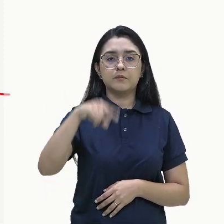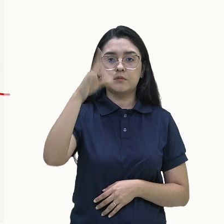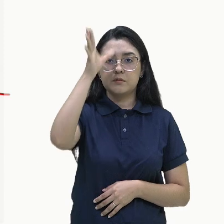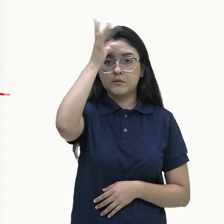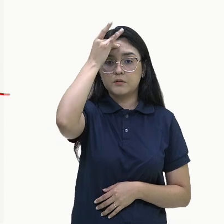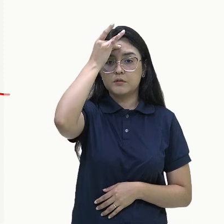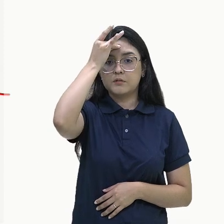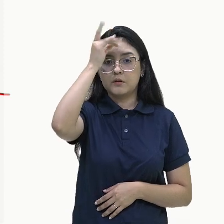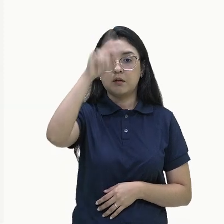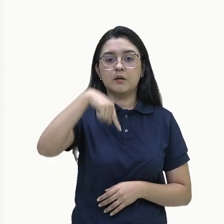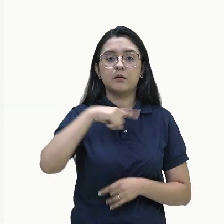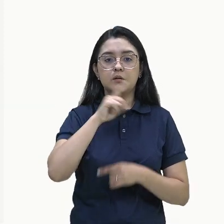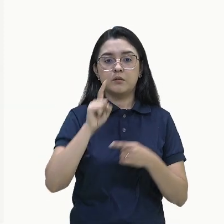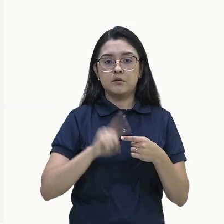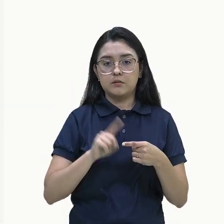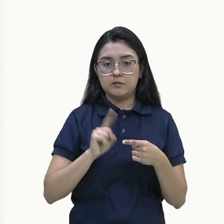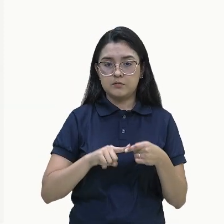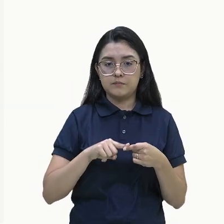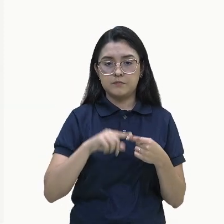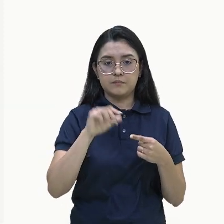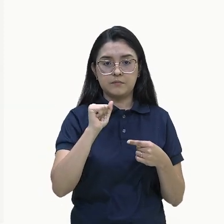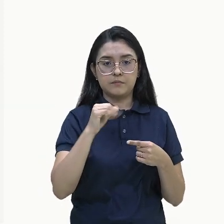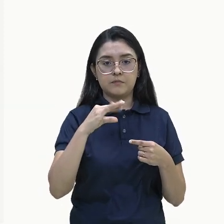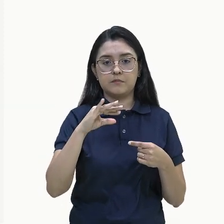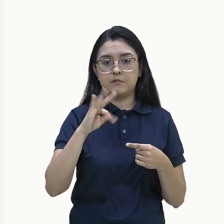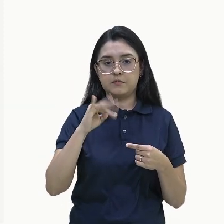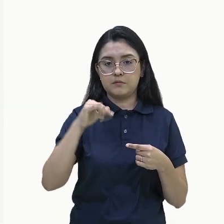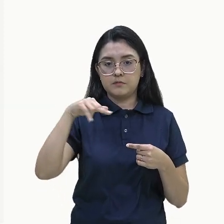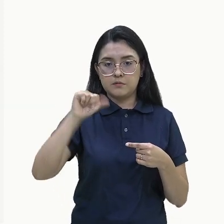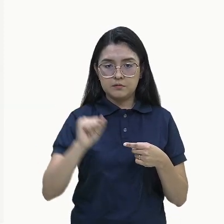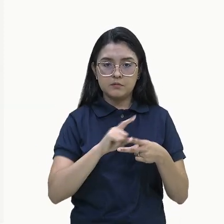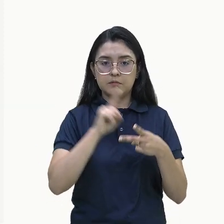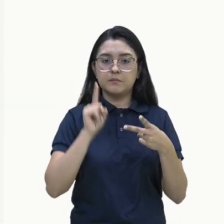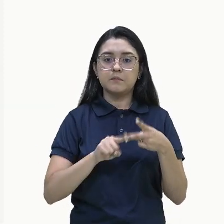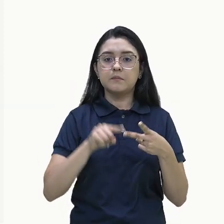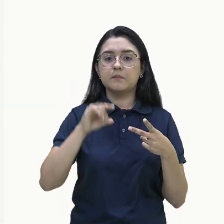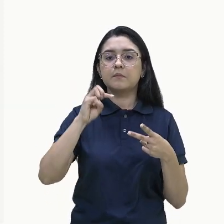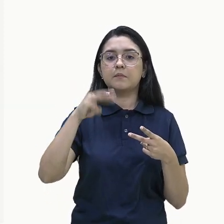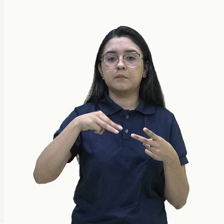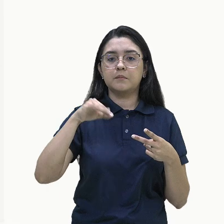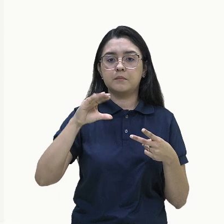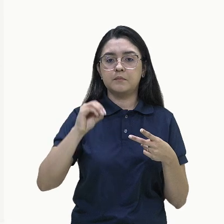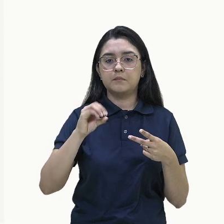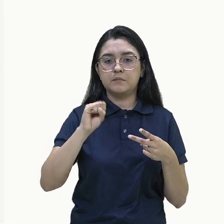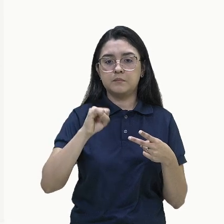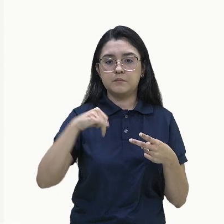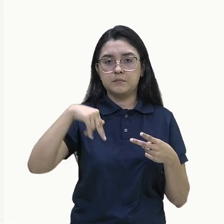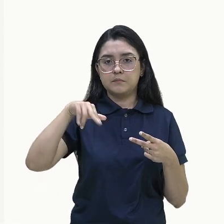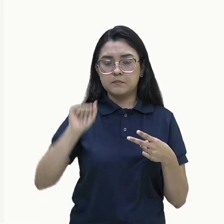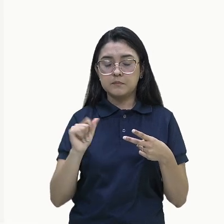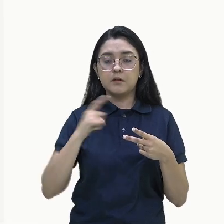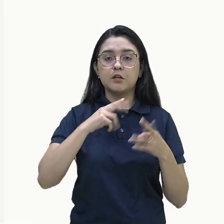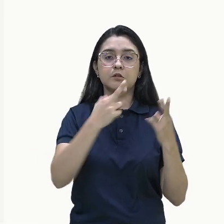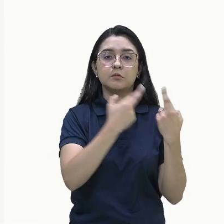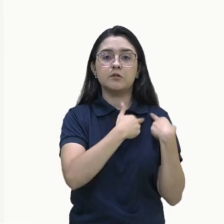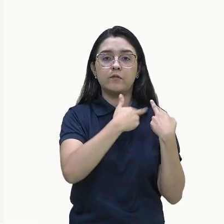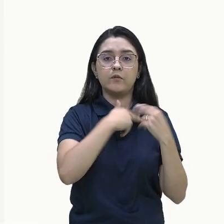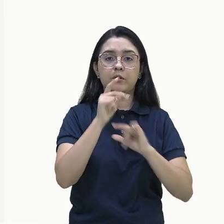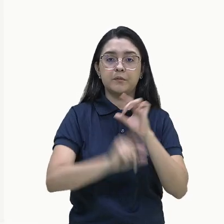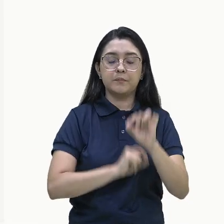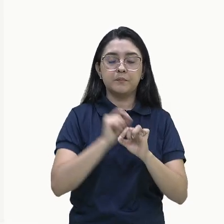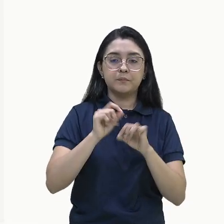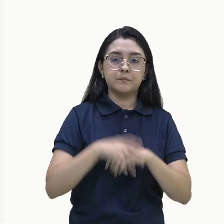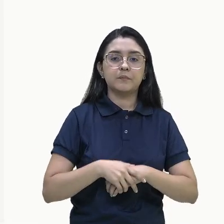mente aí que elas são denominadas de actina e miosina e que elas são responsáveis